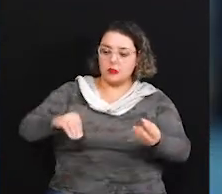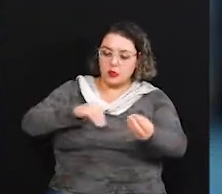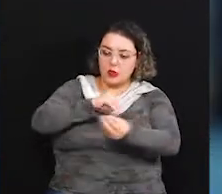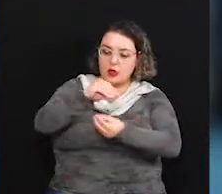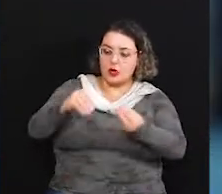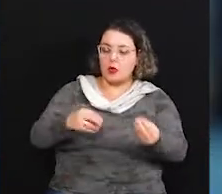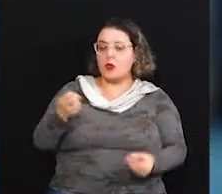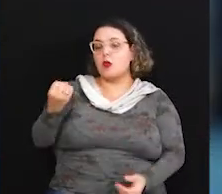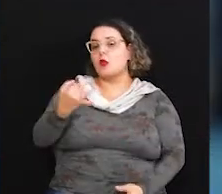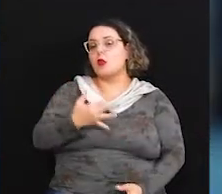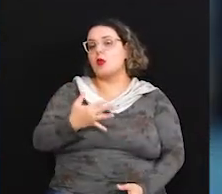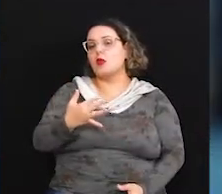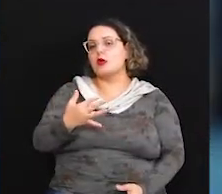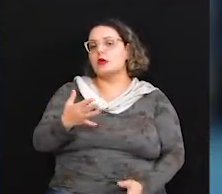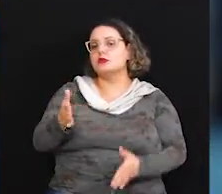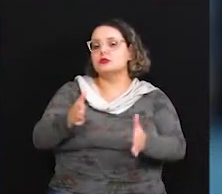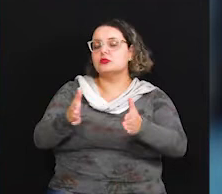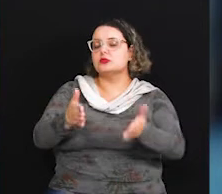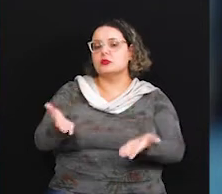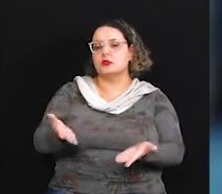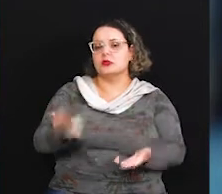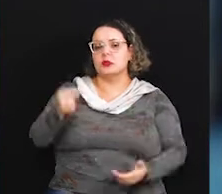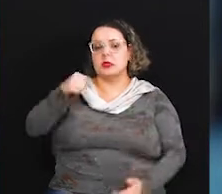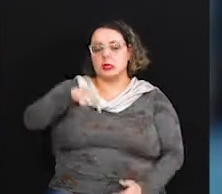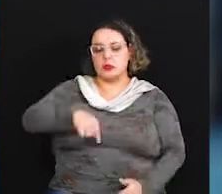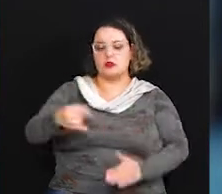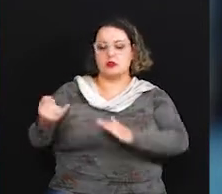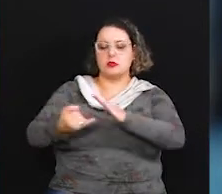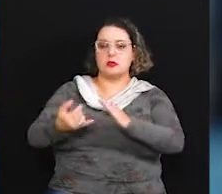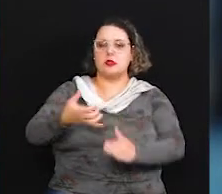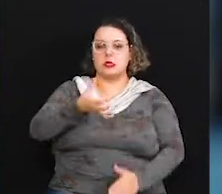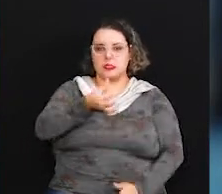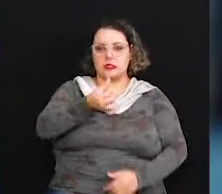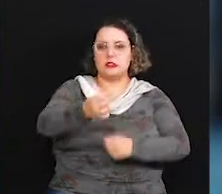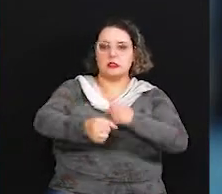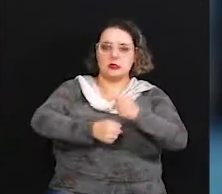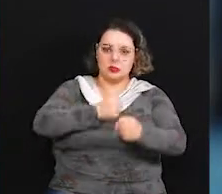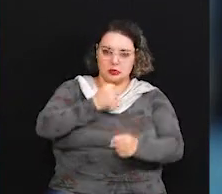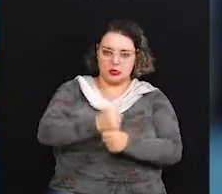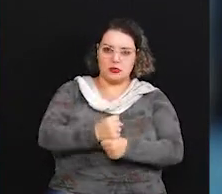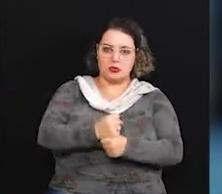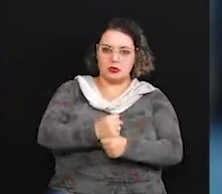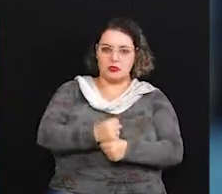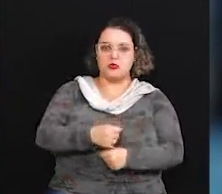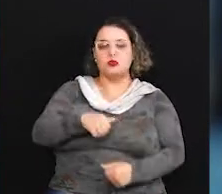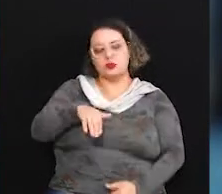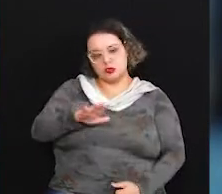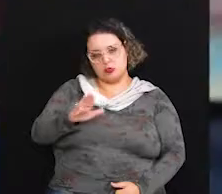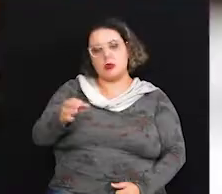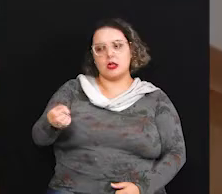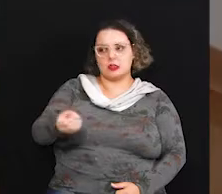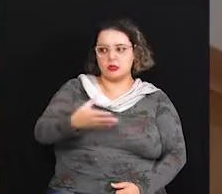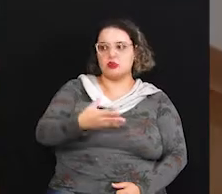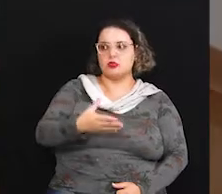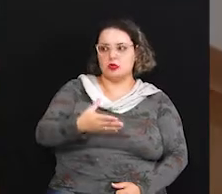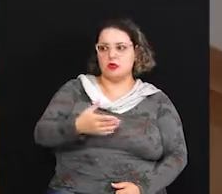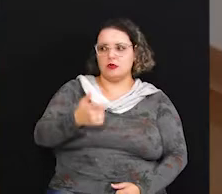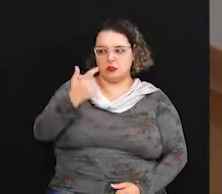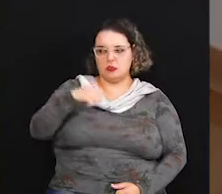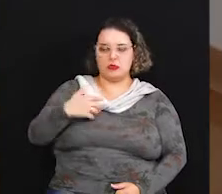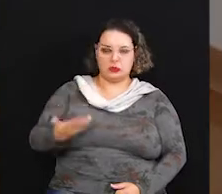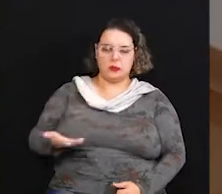na instituição há quanto tempo? Eu estou aqui na instituição há 6 anos, eu sou um dos mais recentes, tá?